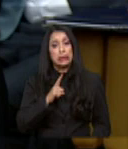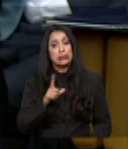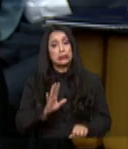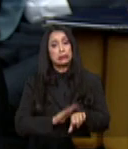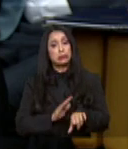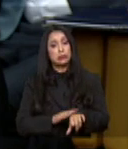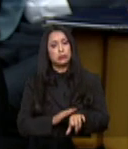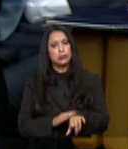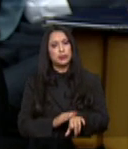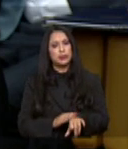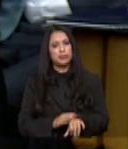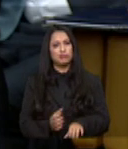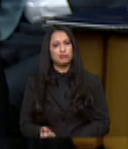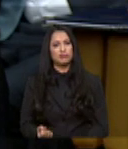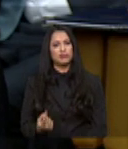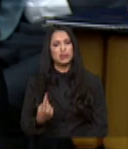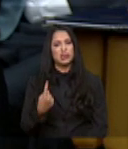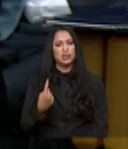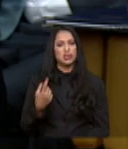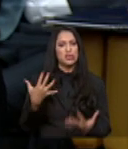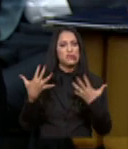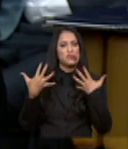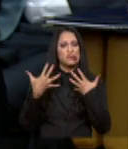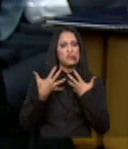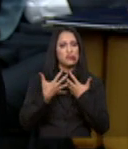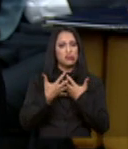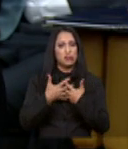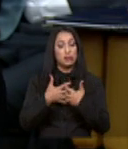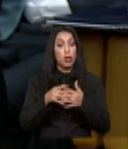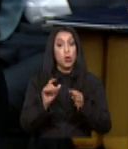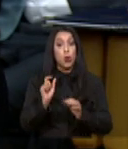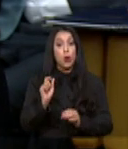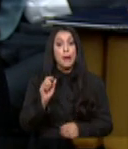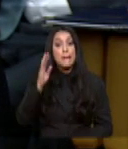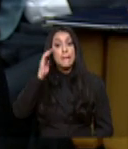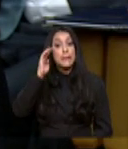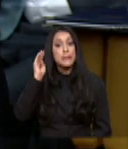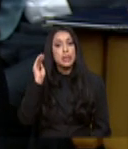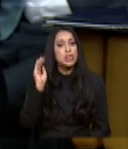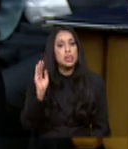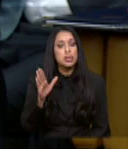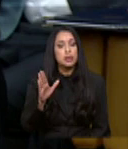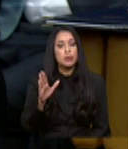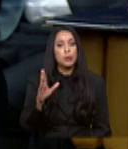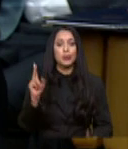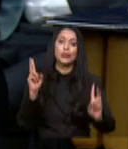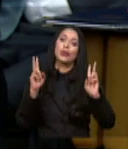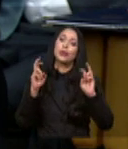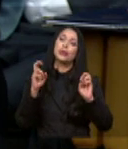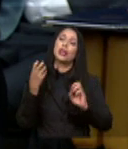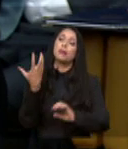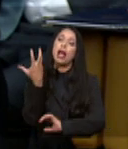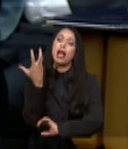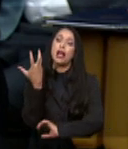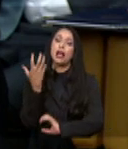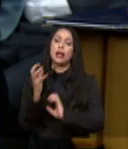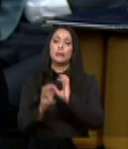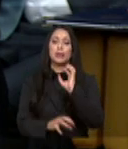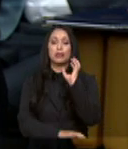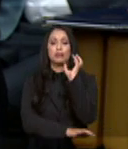estranhos, vezes obscuros, principalmente com relação à questão ambiental no